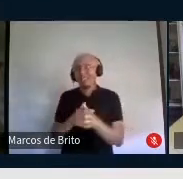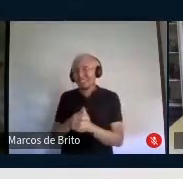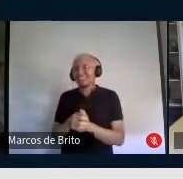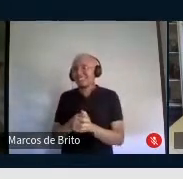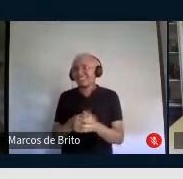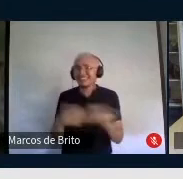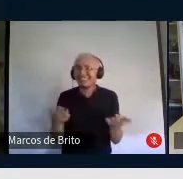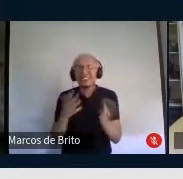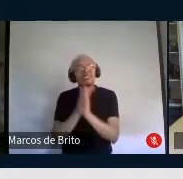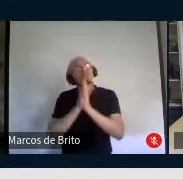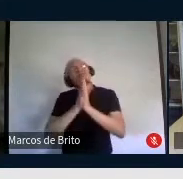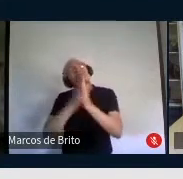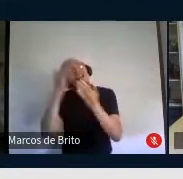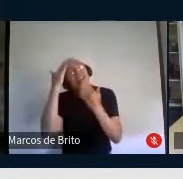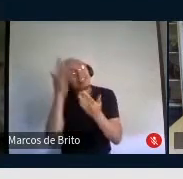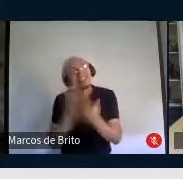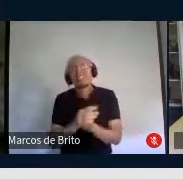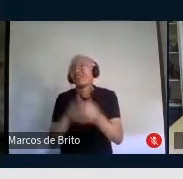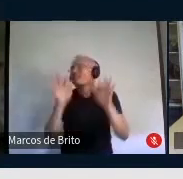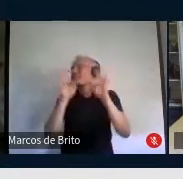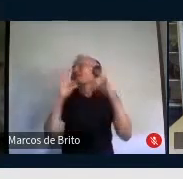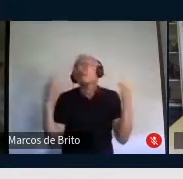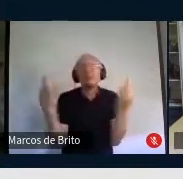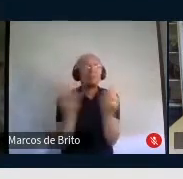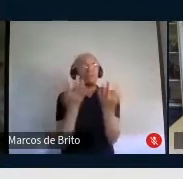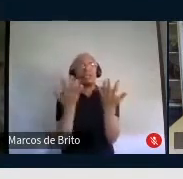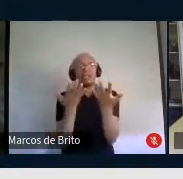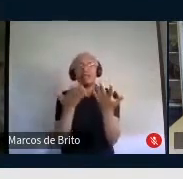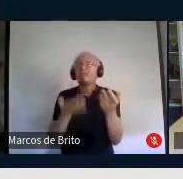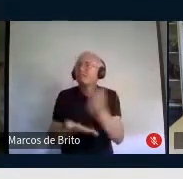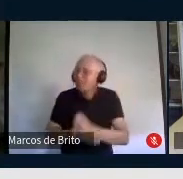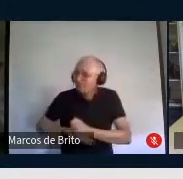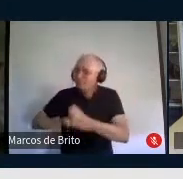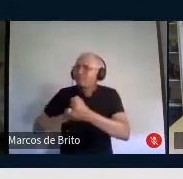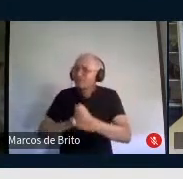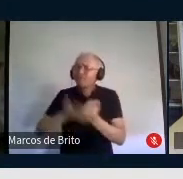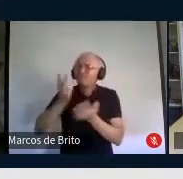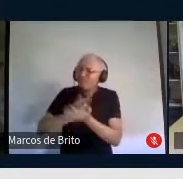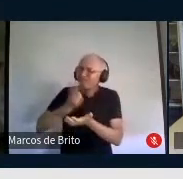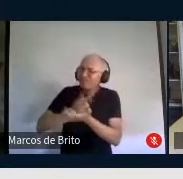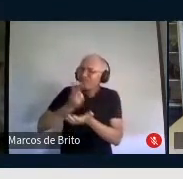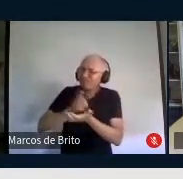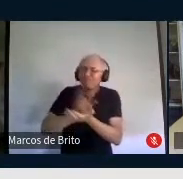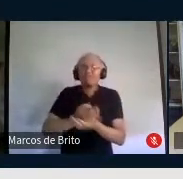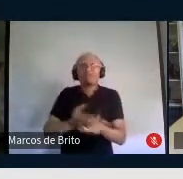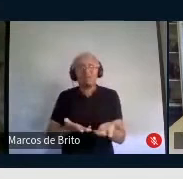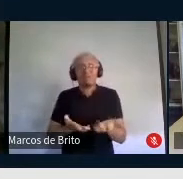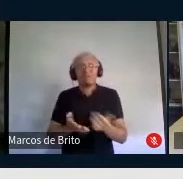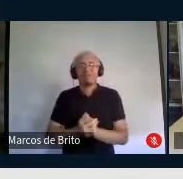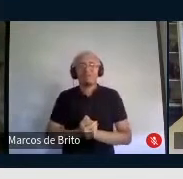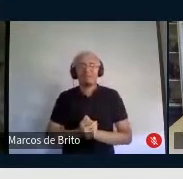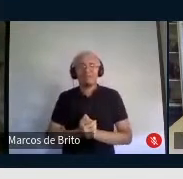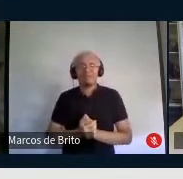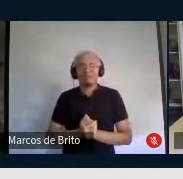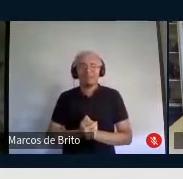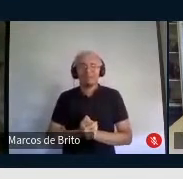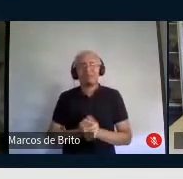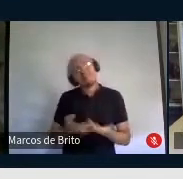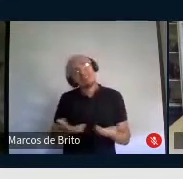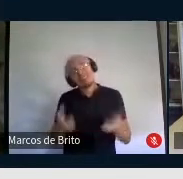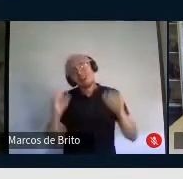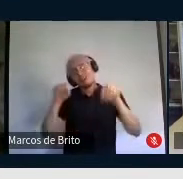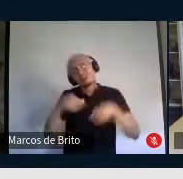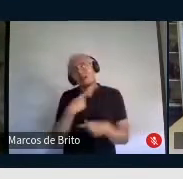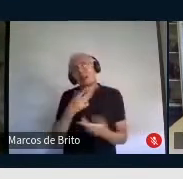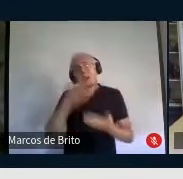E tenho muito que agradecer a minha família também, que me apoiou muito, muito, muito, muito nesse processo. É isso, gente.